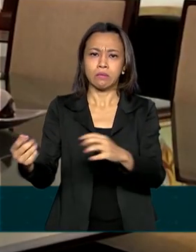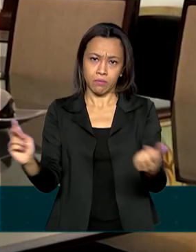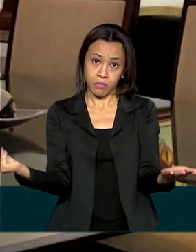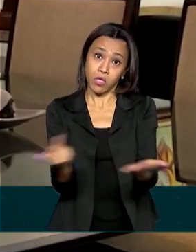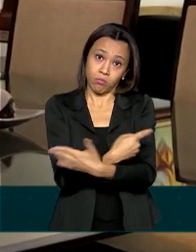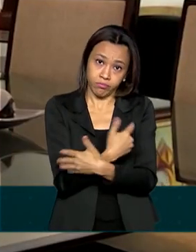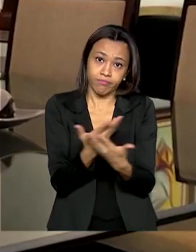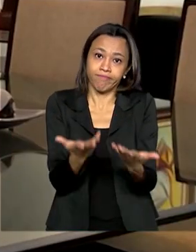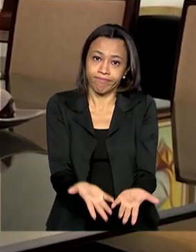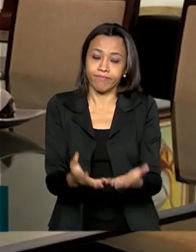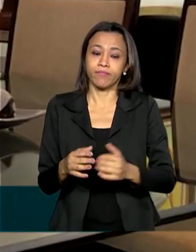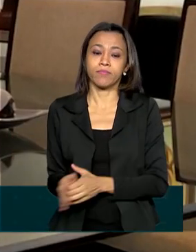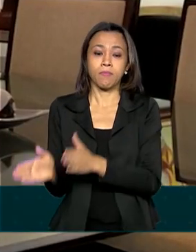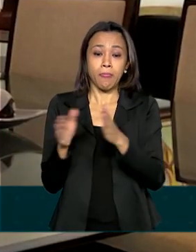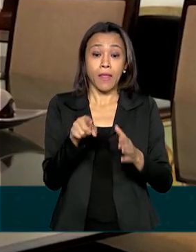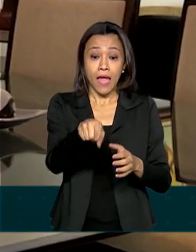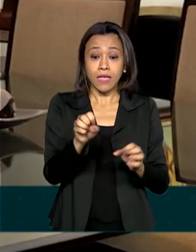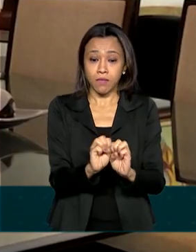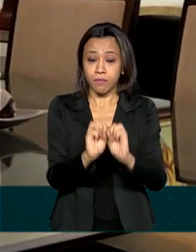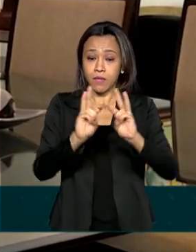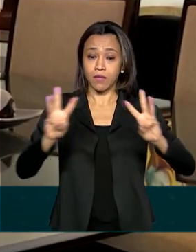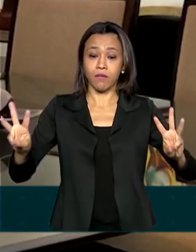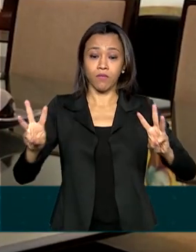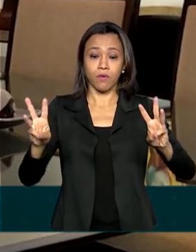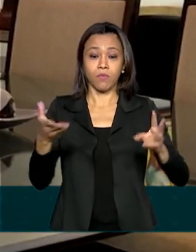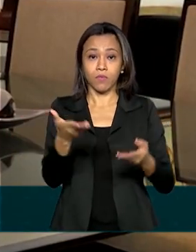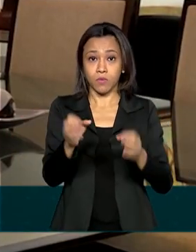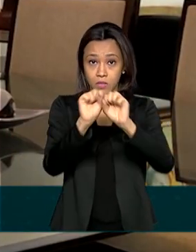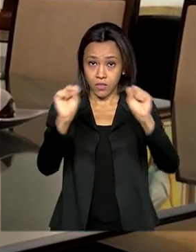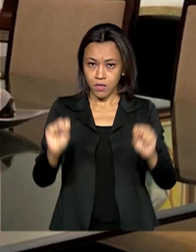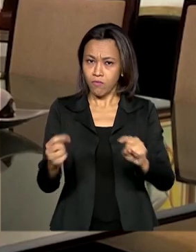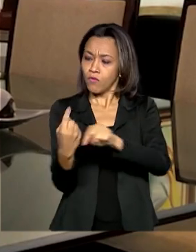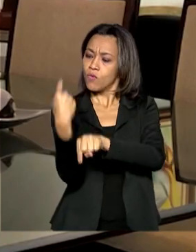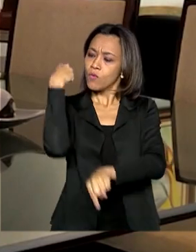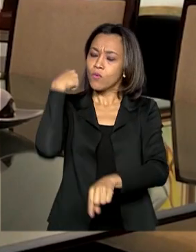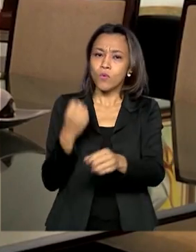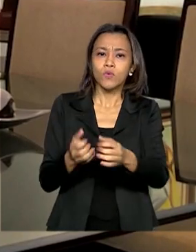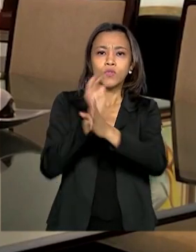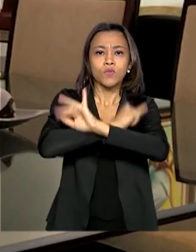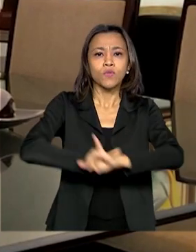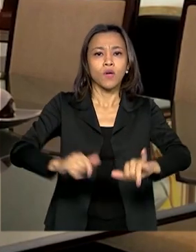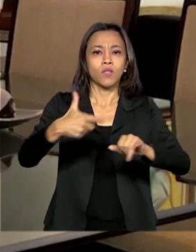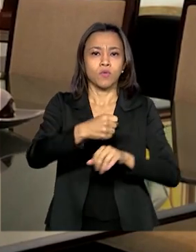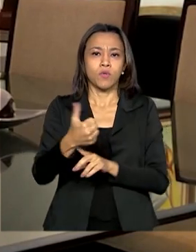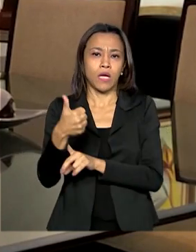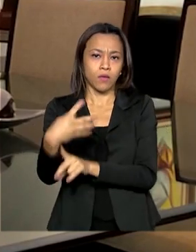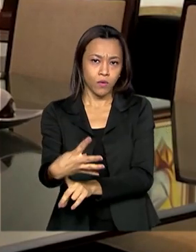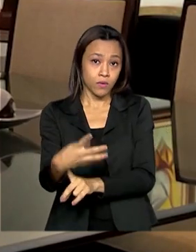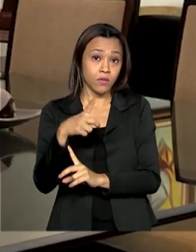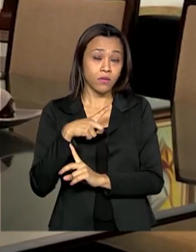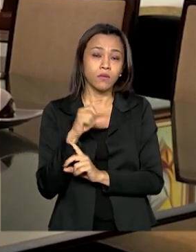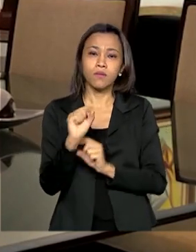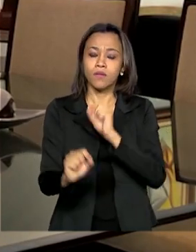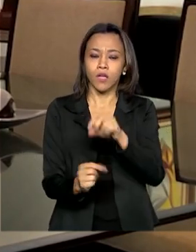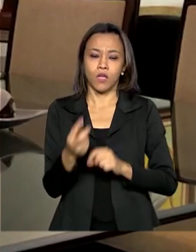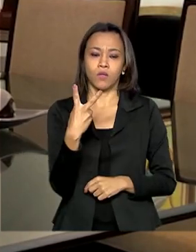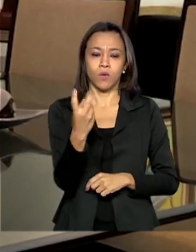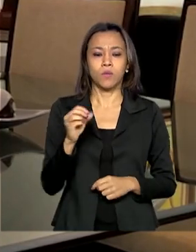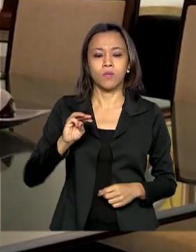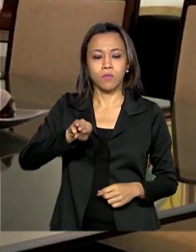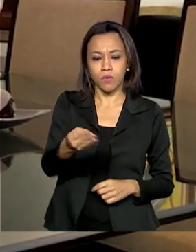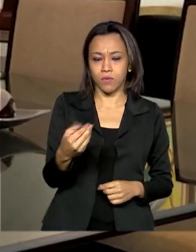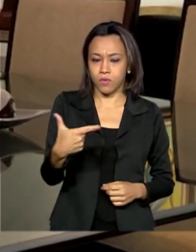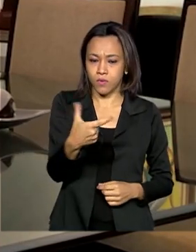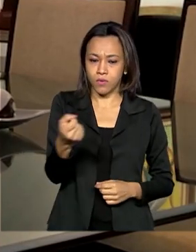plataforma consumidor.gov.br foi lançada em 2014 e conta hoje com 2 milhões e